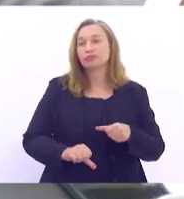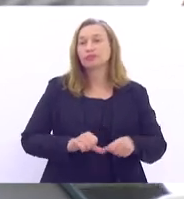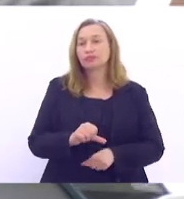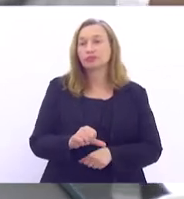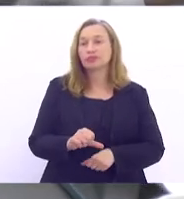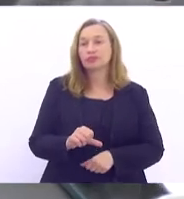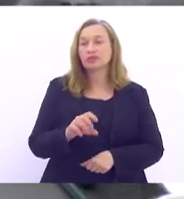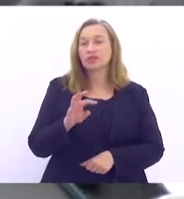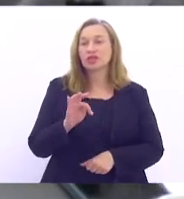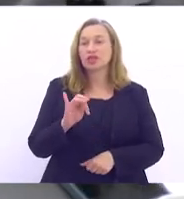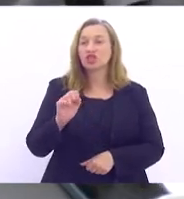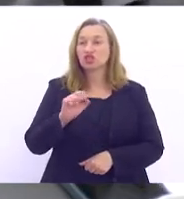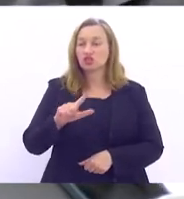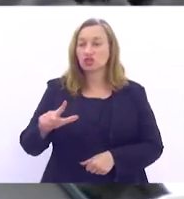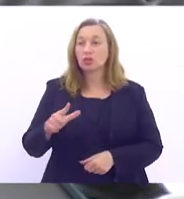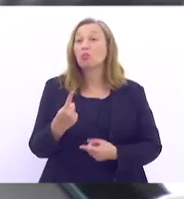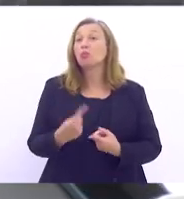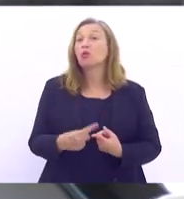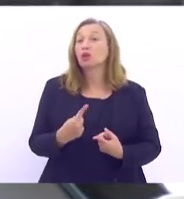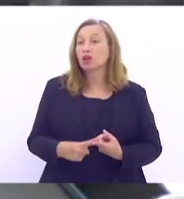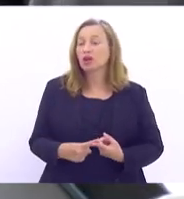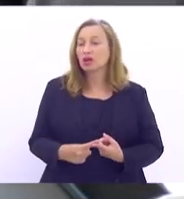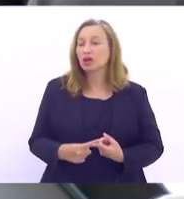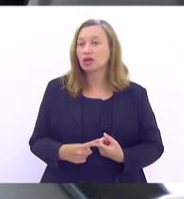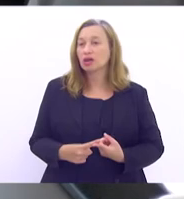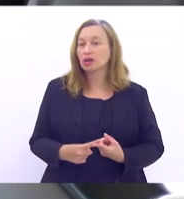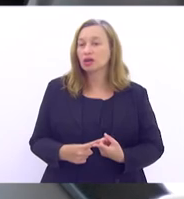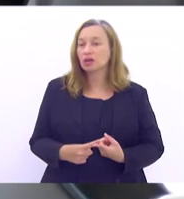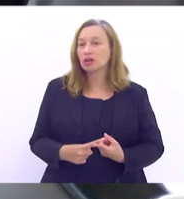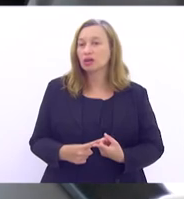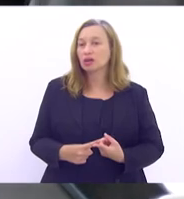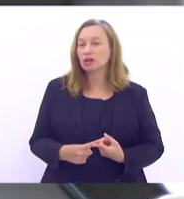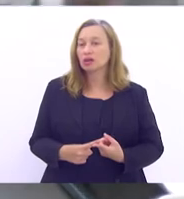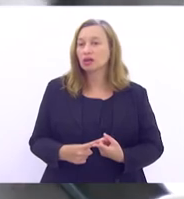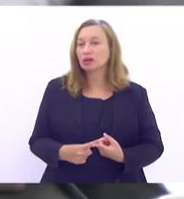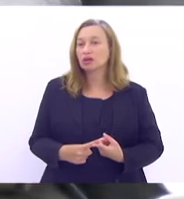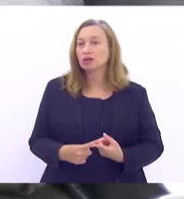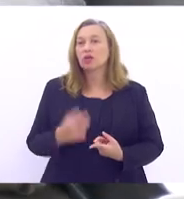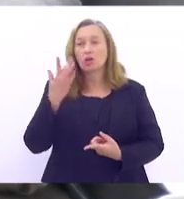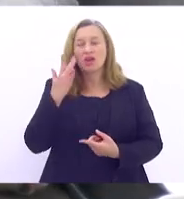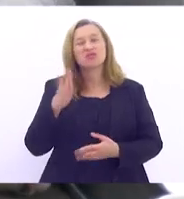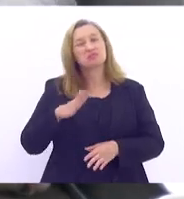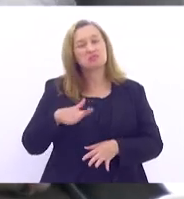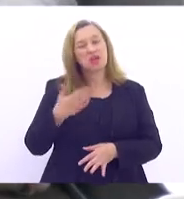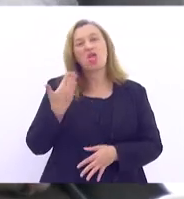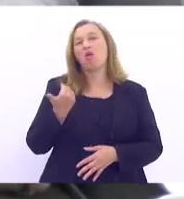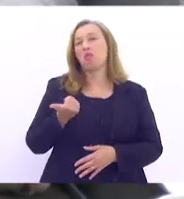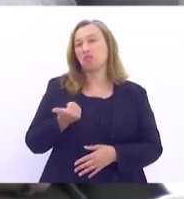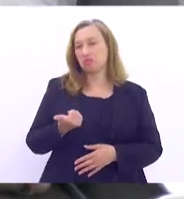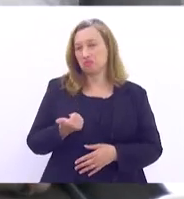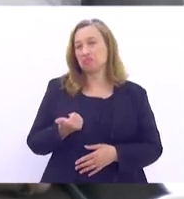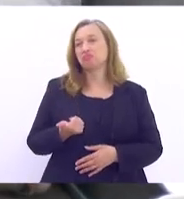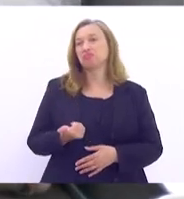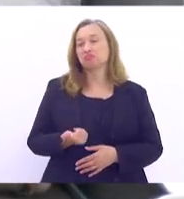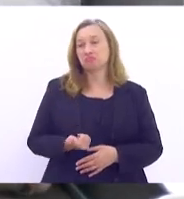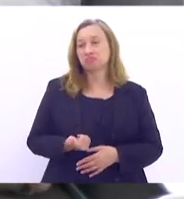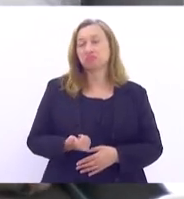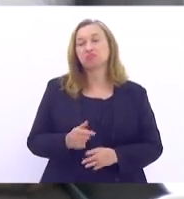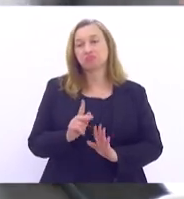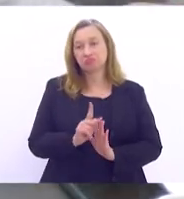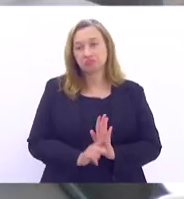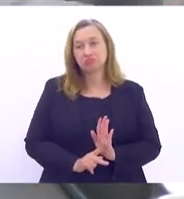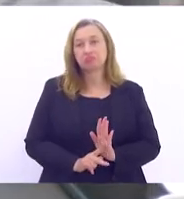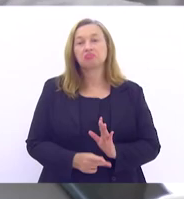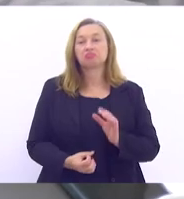TIL. Porque, né, seria, eu acho que, mais apropriado pela natureza do projeto